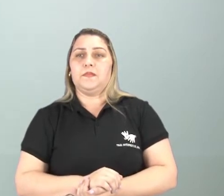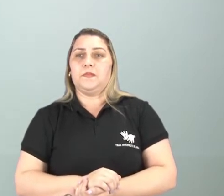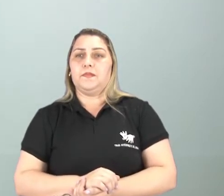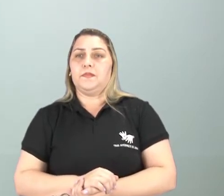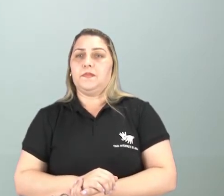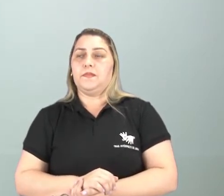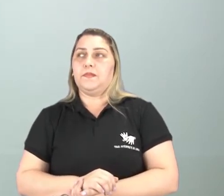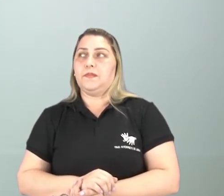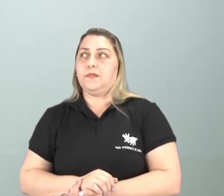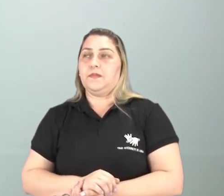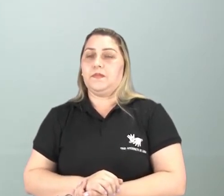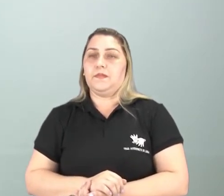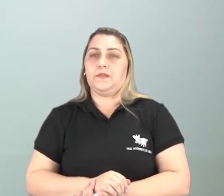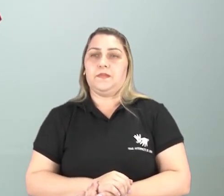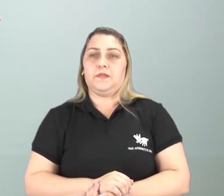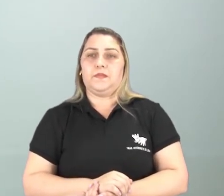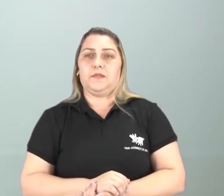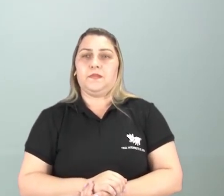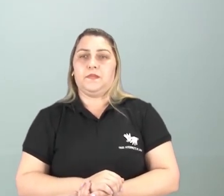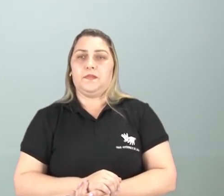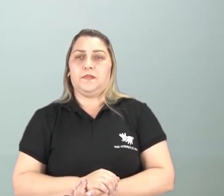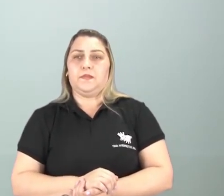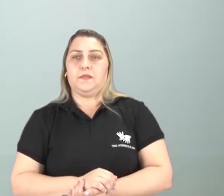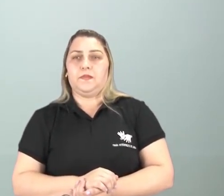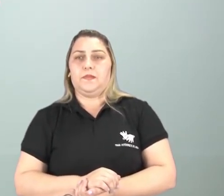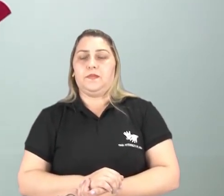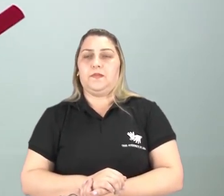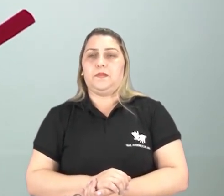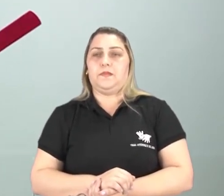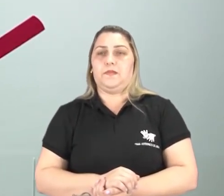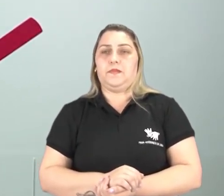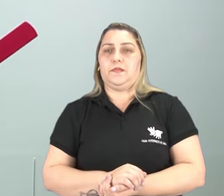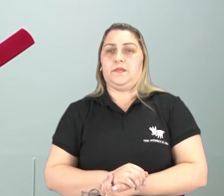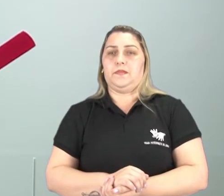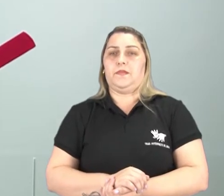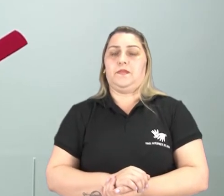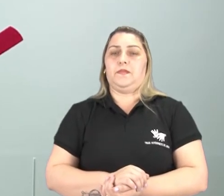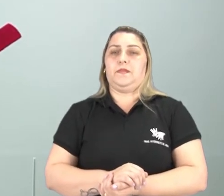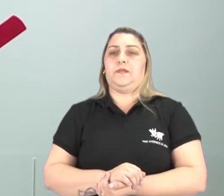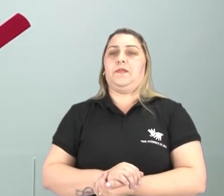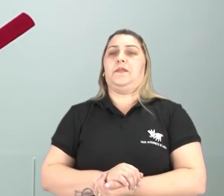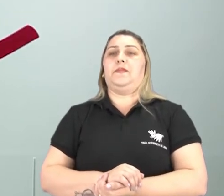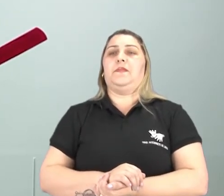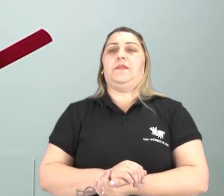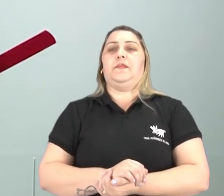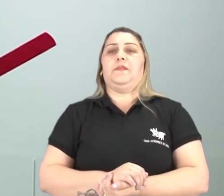vamos lá vamos tirar para que possamos fazer novamente